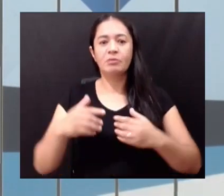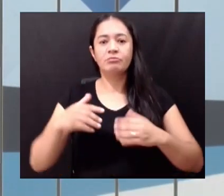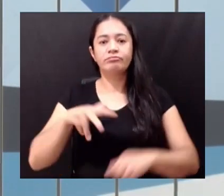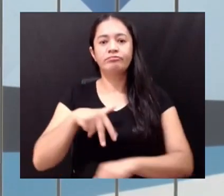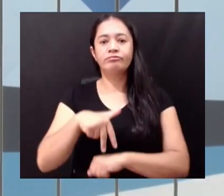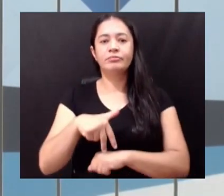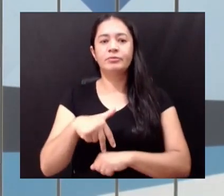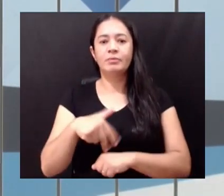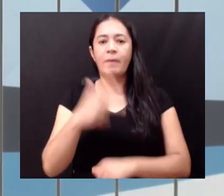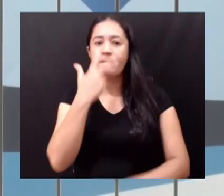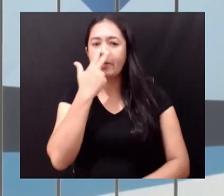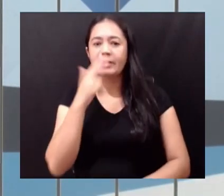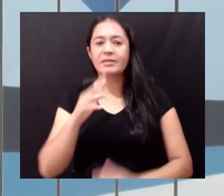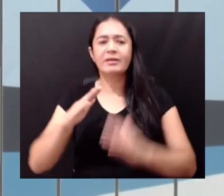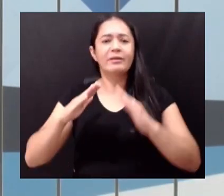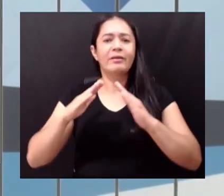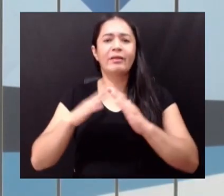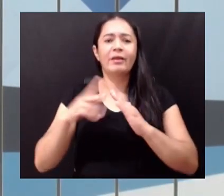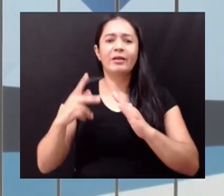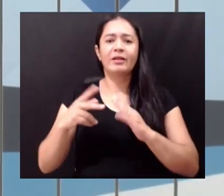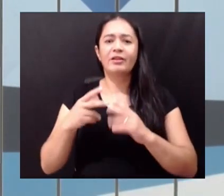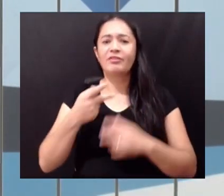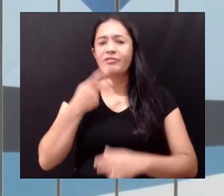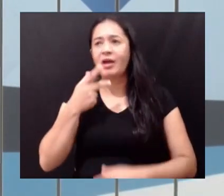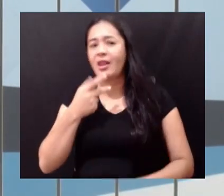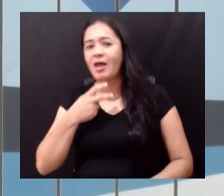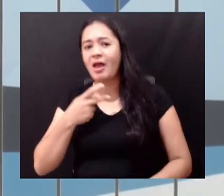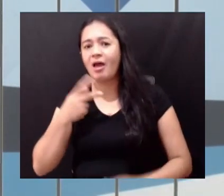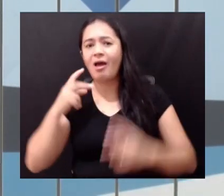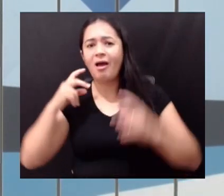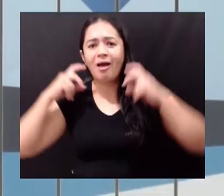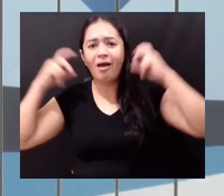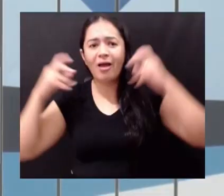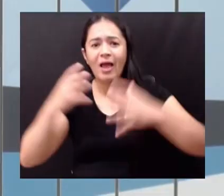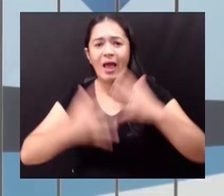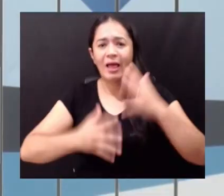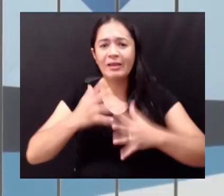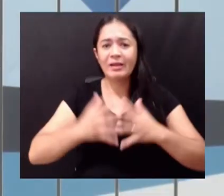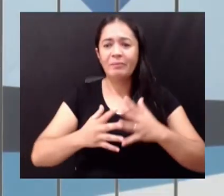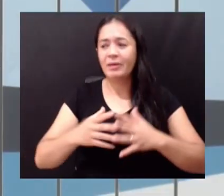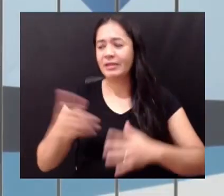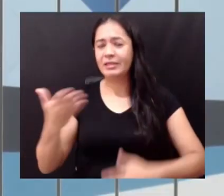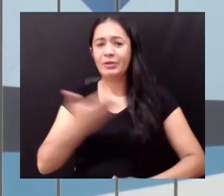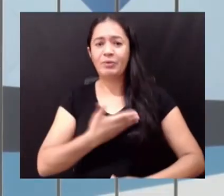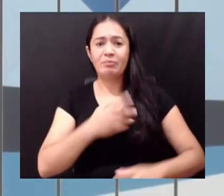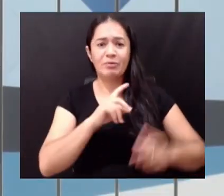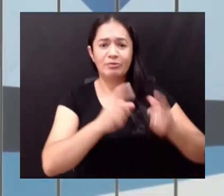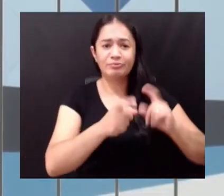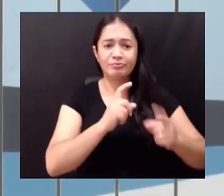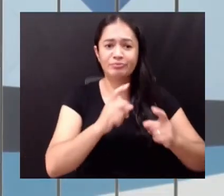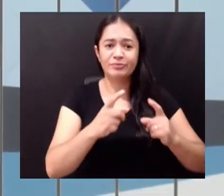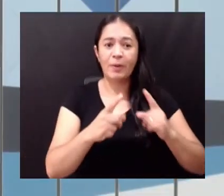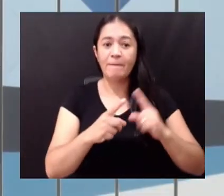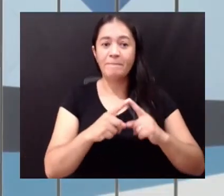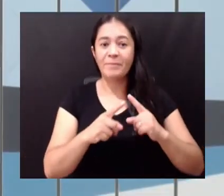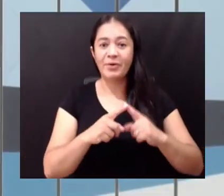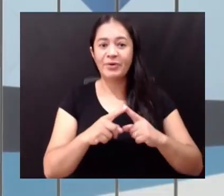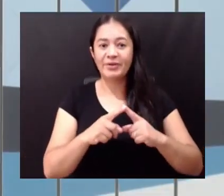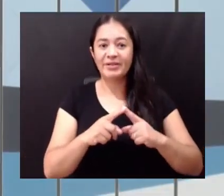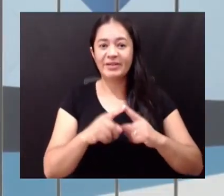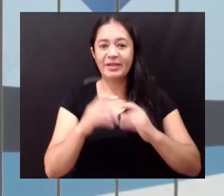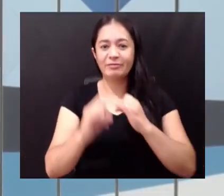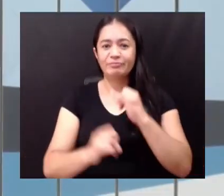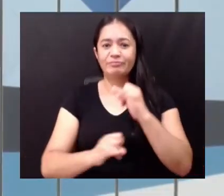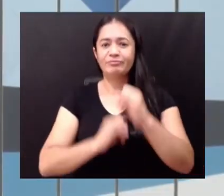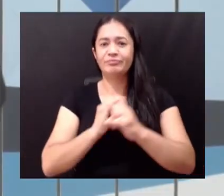Então, ele fala mais alto, ele acaba atrapalhando o colega que está em reunião aqui do lado, né? Porque o híbrido faz essa confusão também, né? Você está